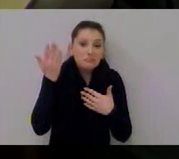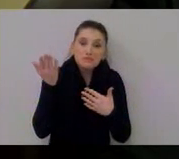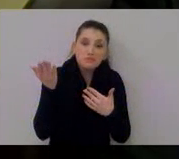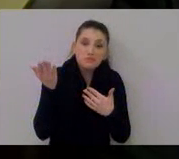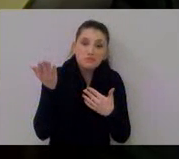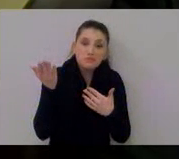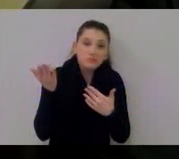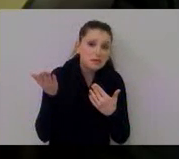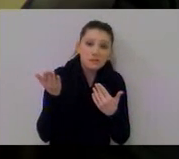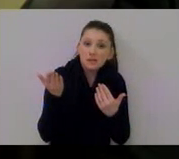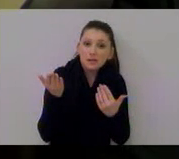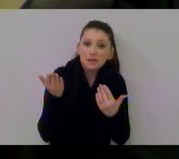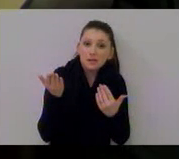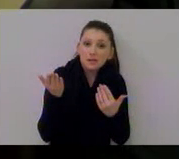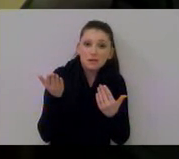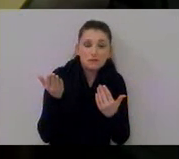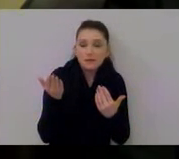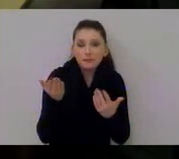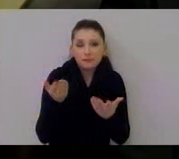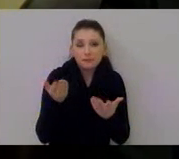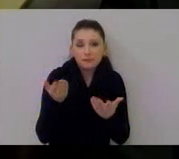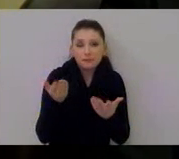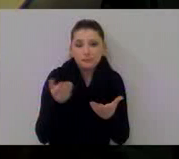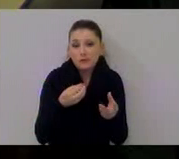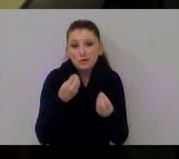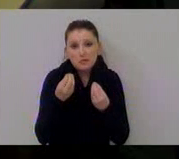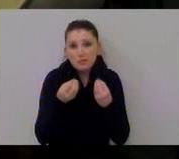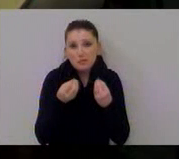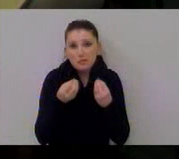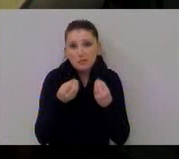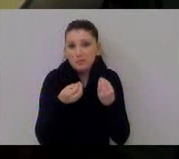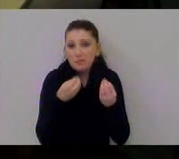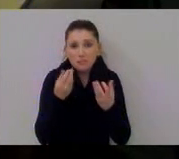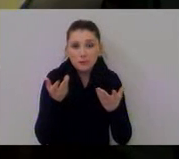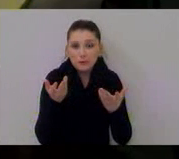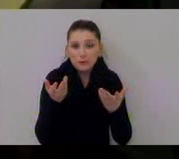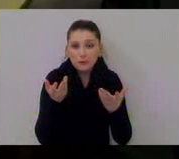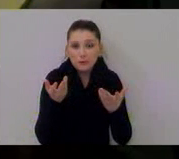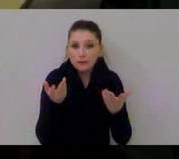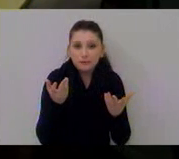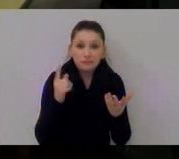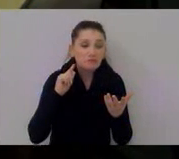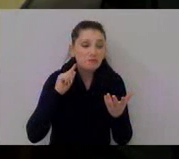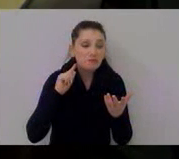vacinados, imunes à poeira e ao mofo.